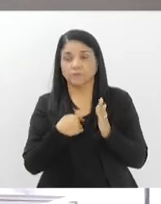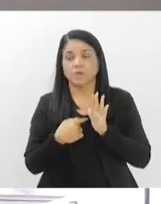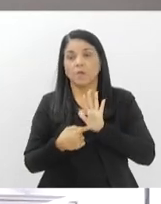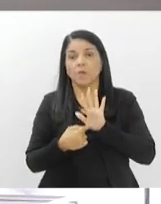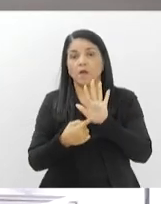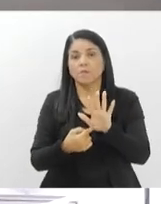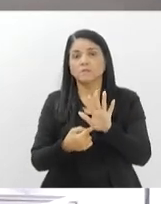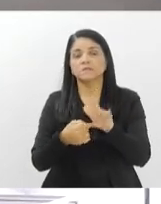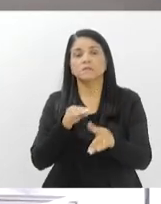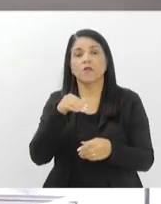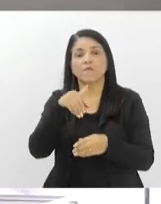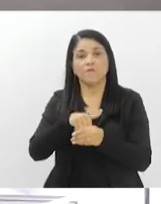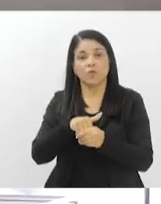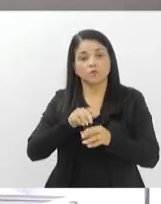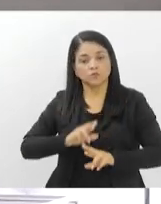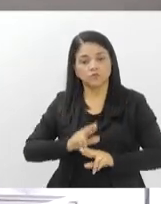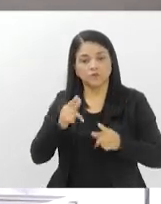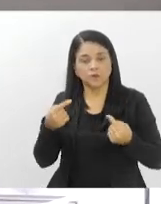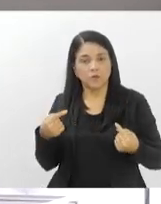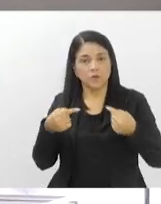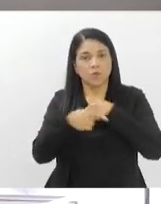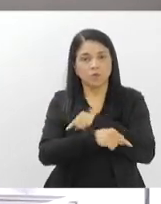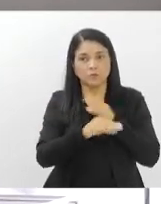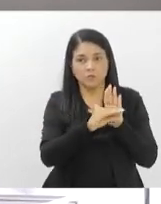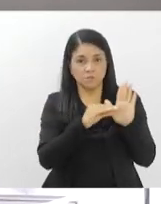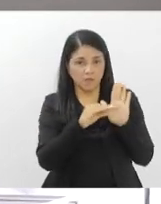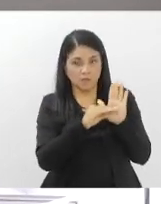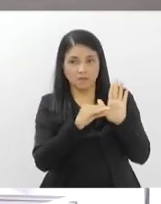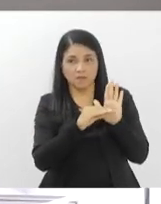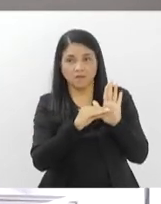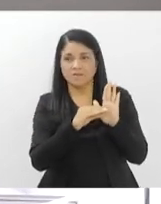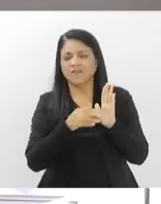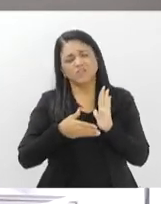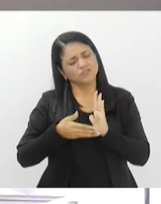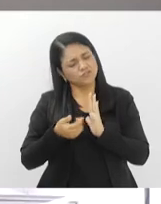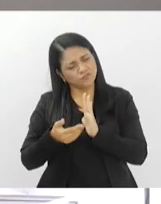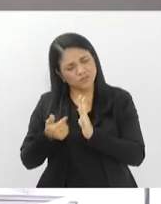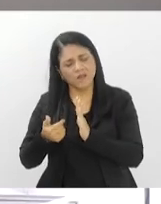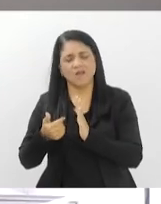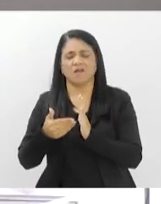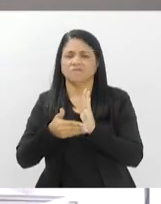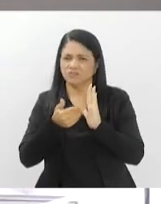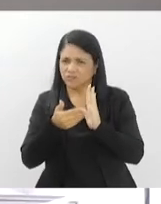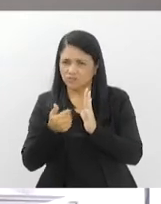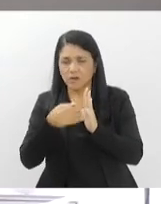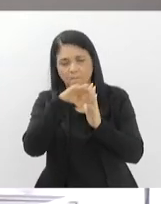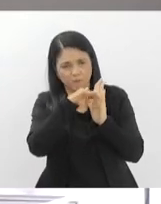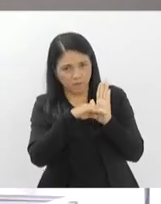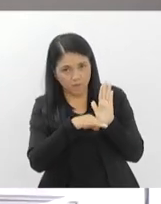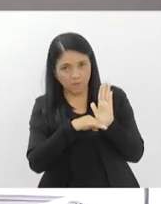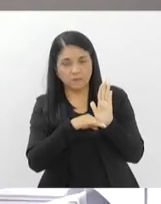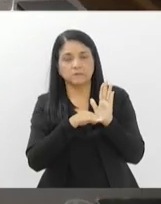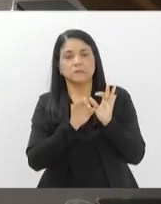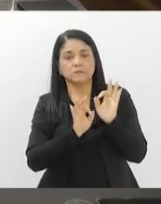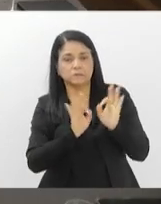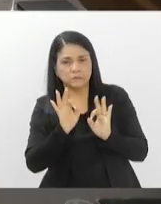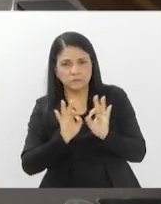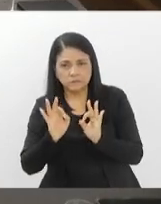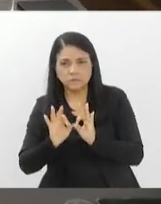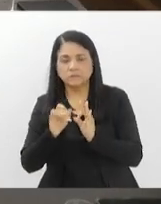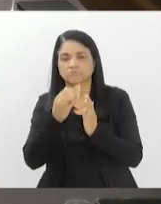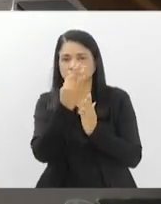voto diferente, contrário à emenda. Não, mas ele está retirando de pauta. Vou retirar de pauta, tá, para poder fazer as